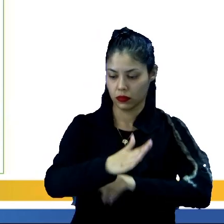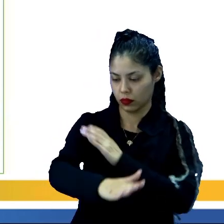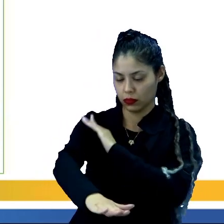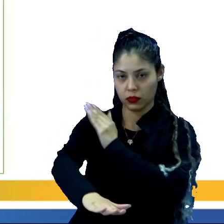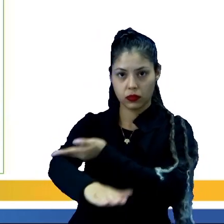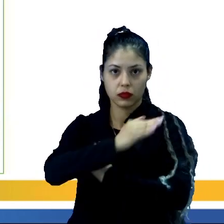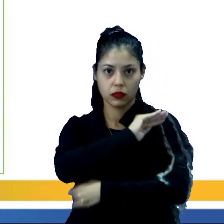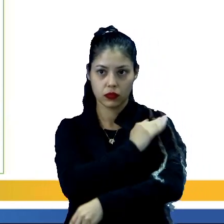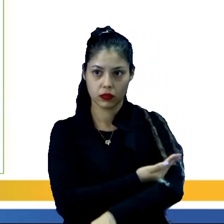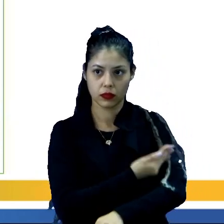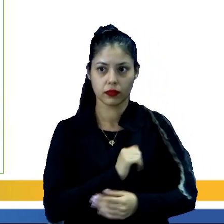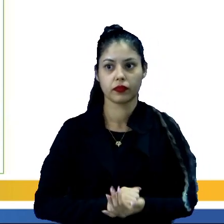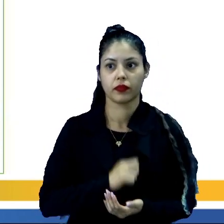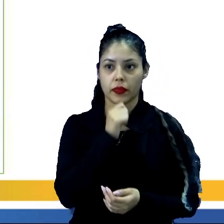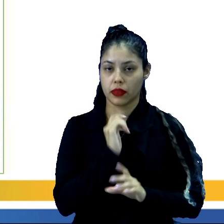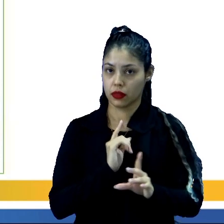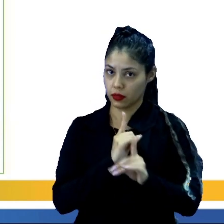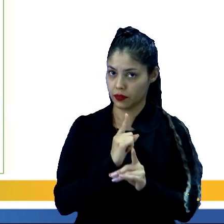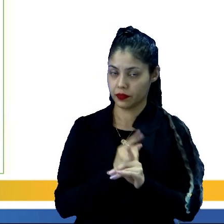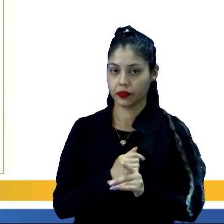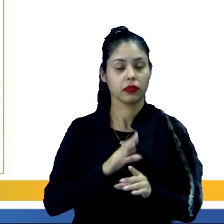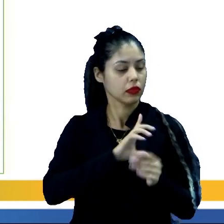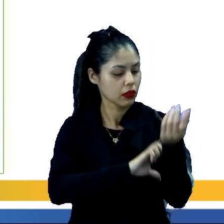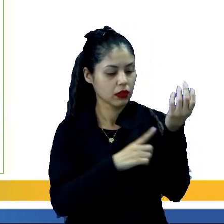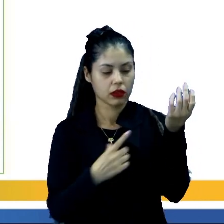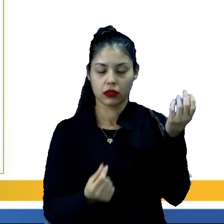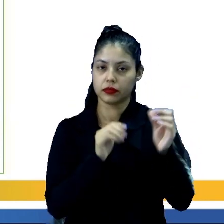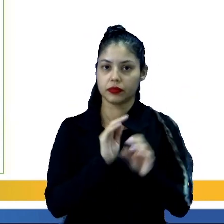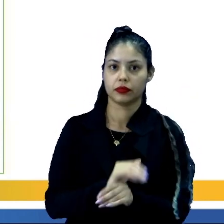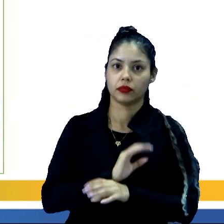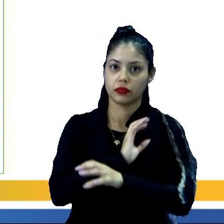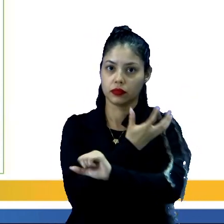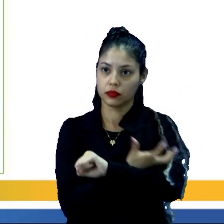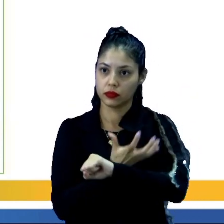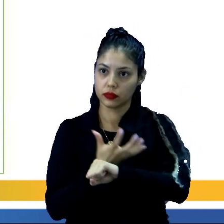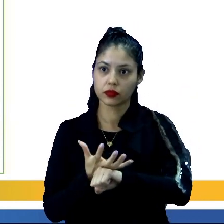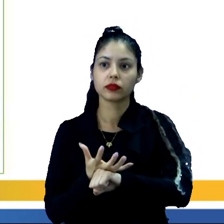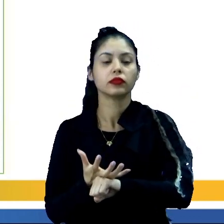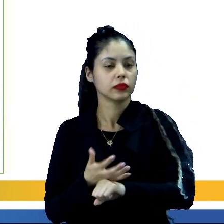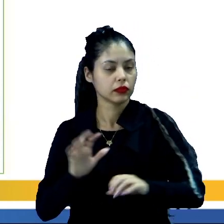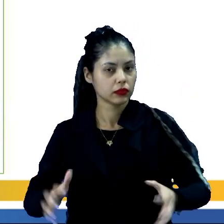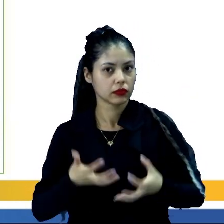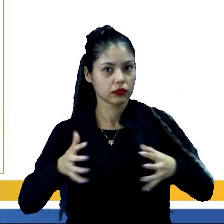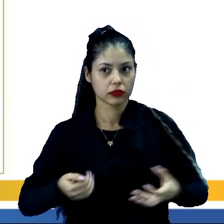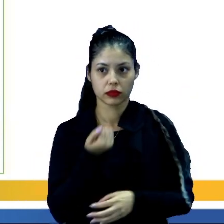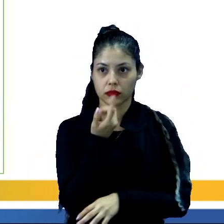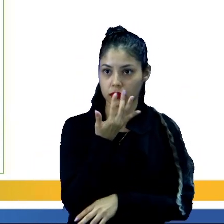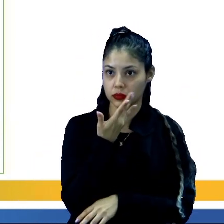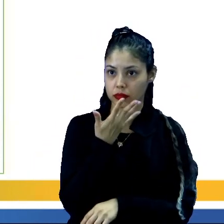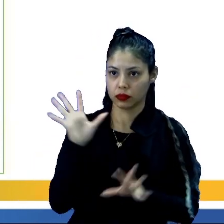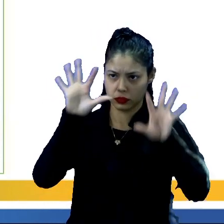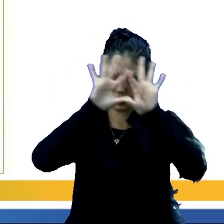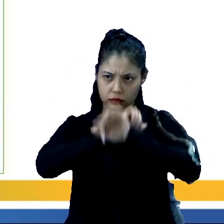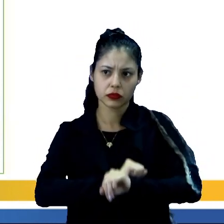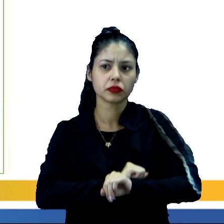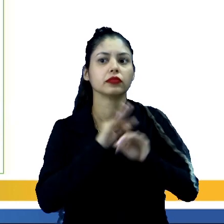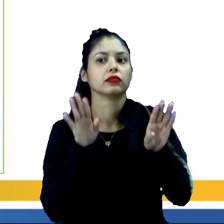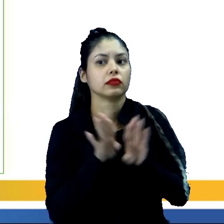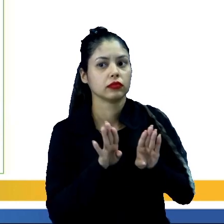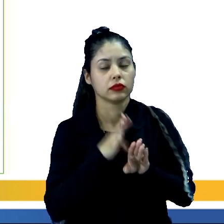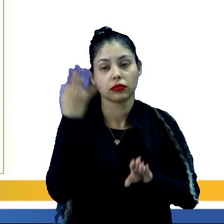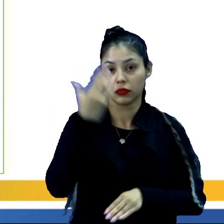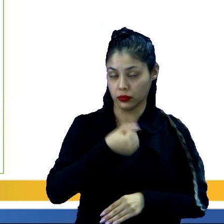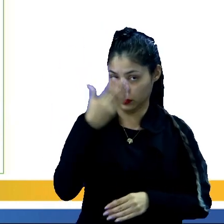o cálcio ali nas folhagens, né, nas verduras ali de cor escura e também